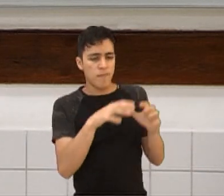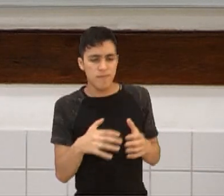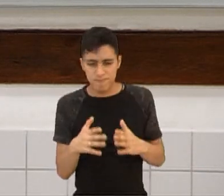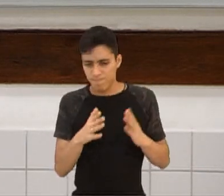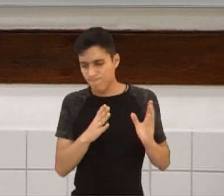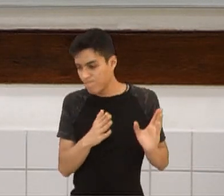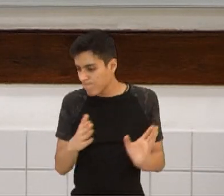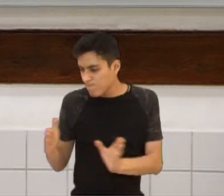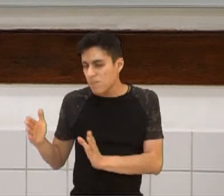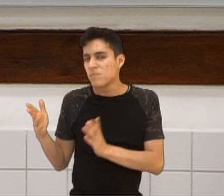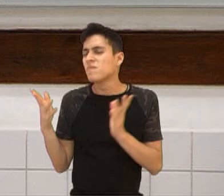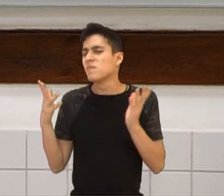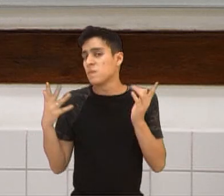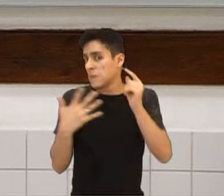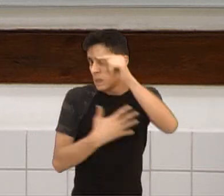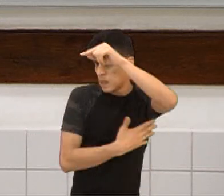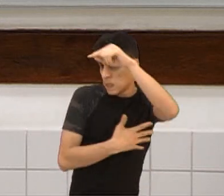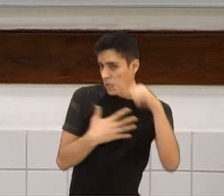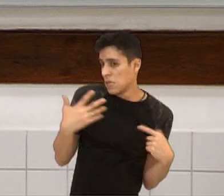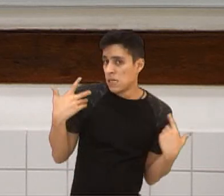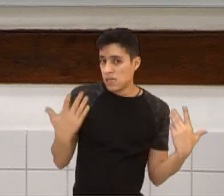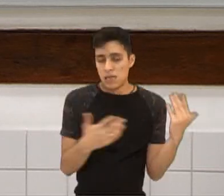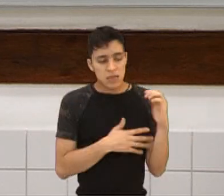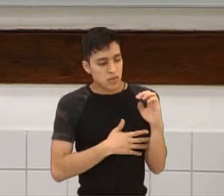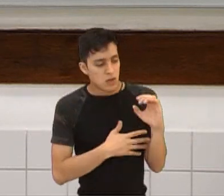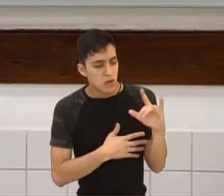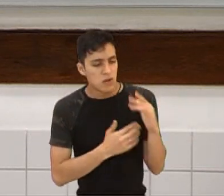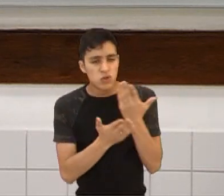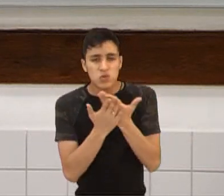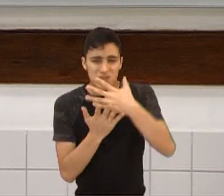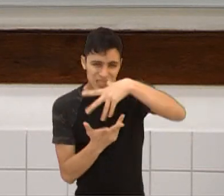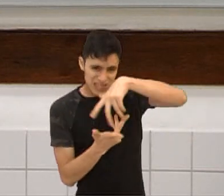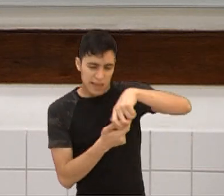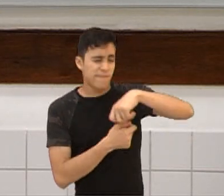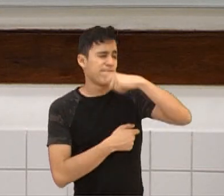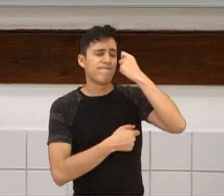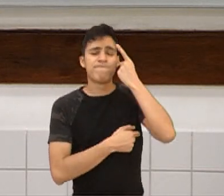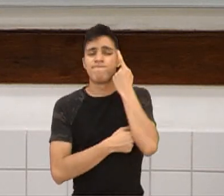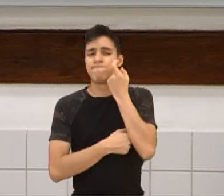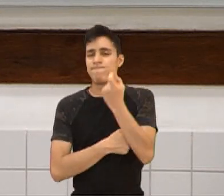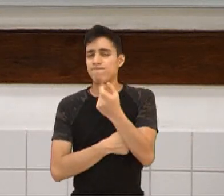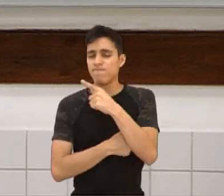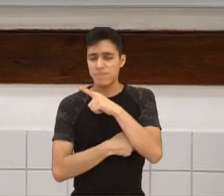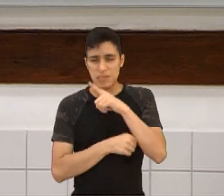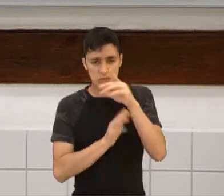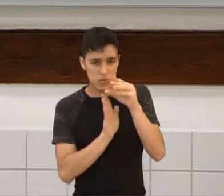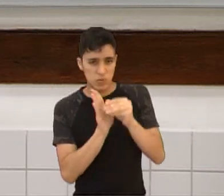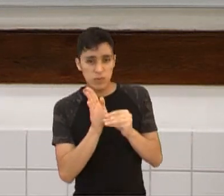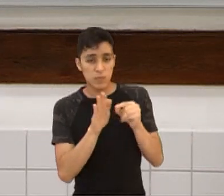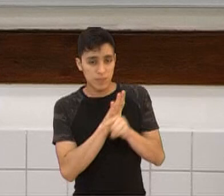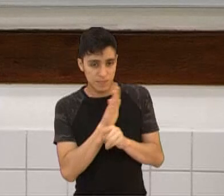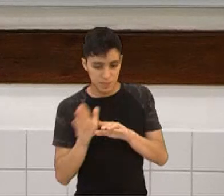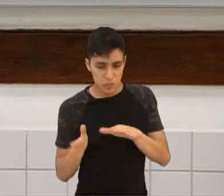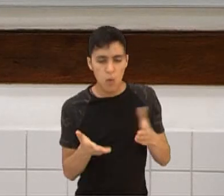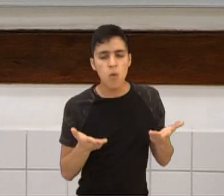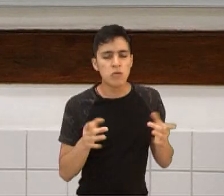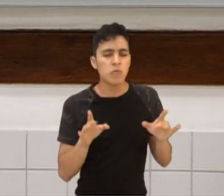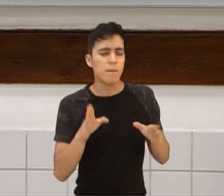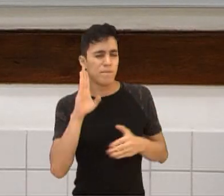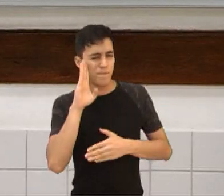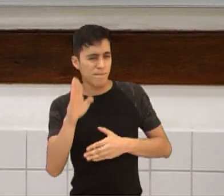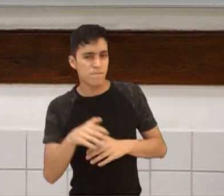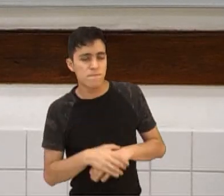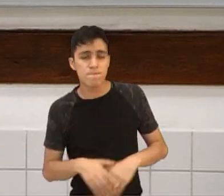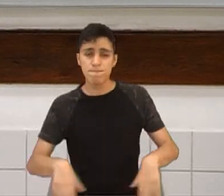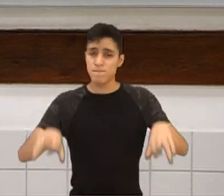ecológica. Muita coisa, né? Ecologia é muito interessante, tem muito conteúdo para ser estudado, né? A gente tentou ver os principais. Espero que vocês